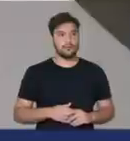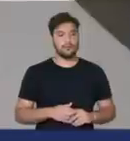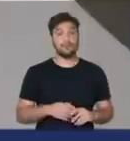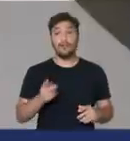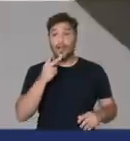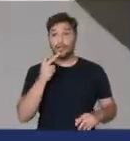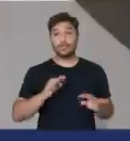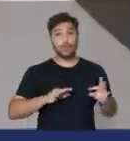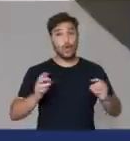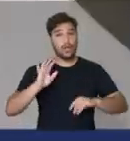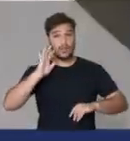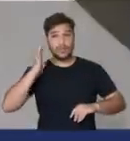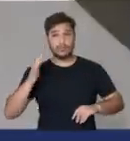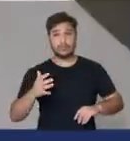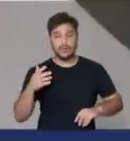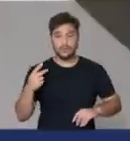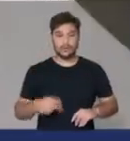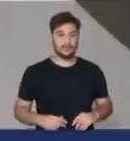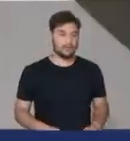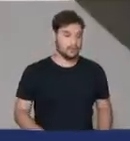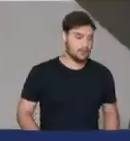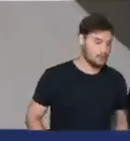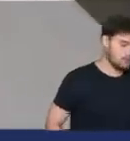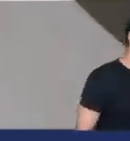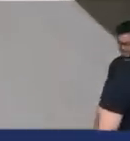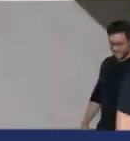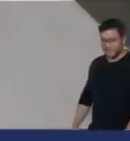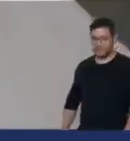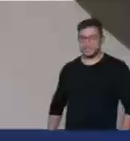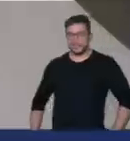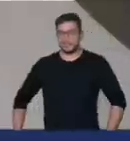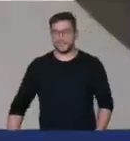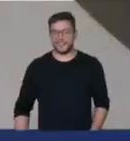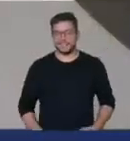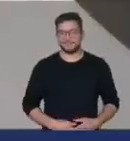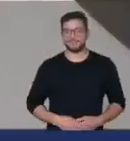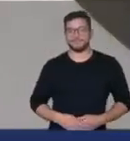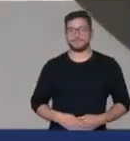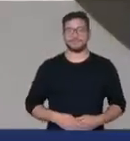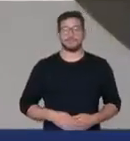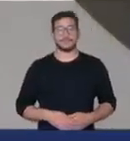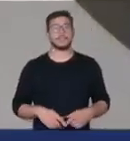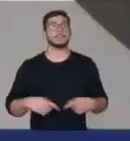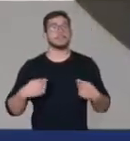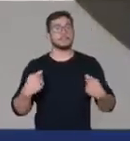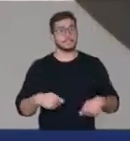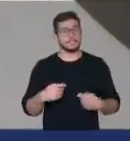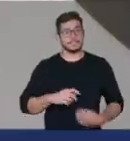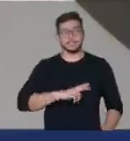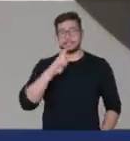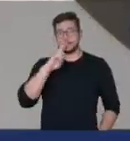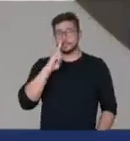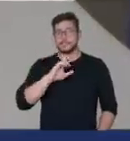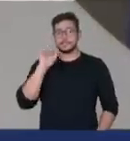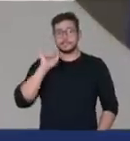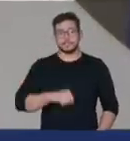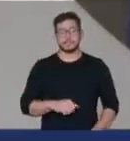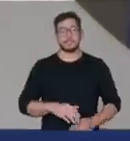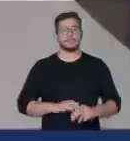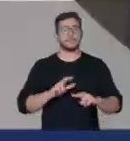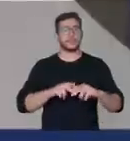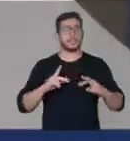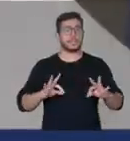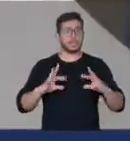querendo dizer que todas as iniciativas que o governo federal toma está errado e precisa ser emergencial sim, até mesmo porque todos esses benefícios que